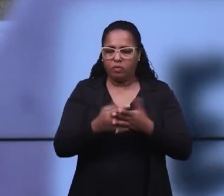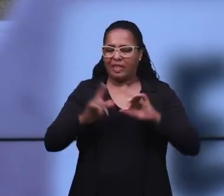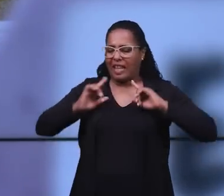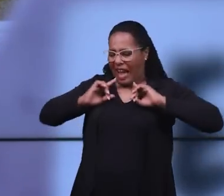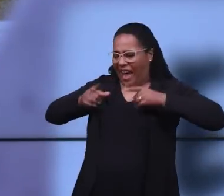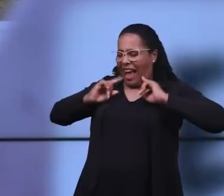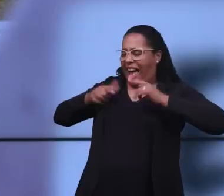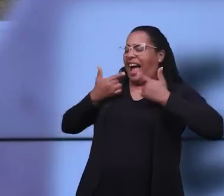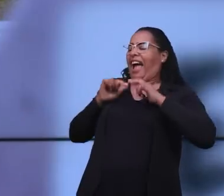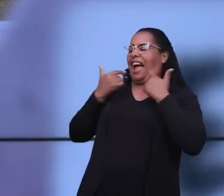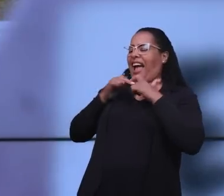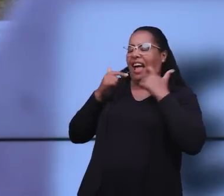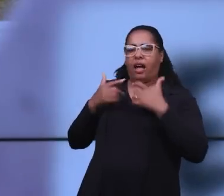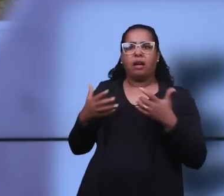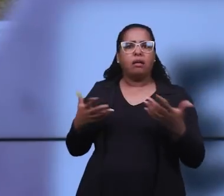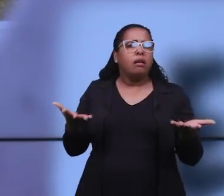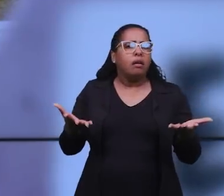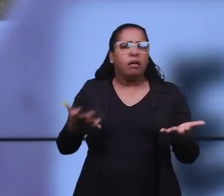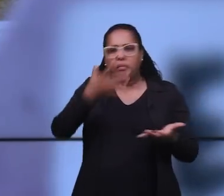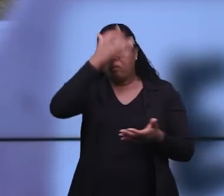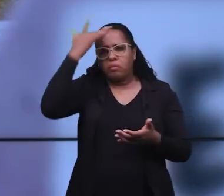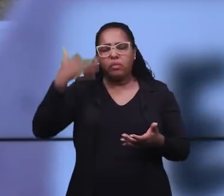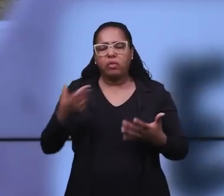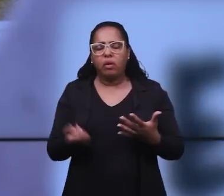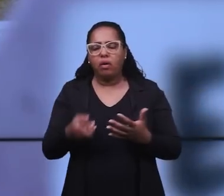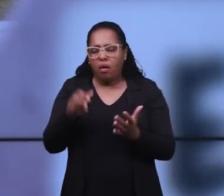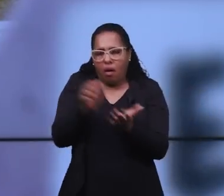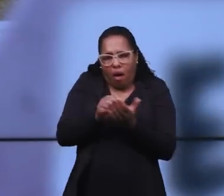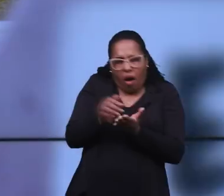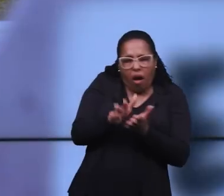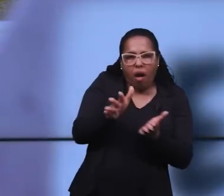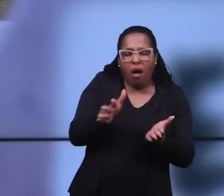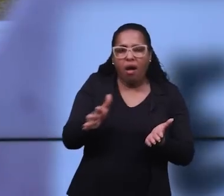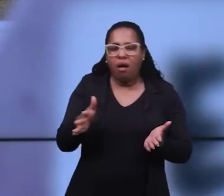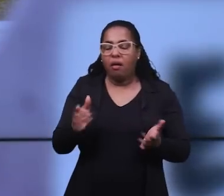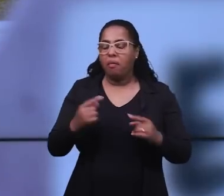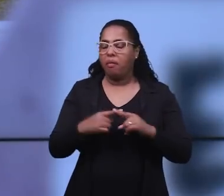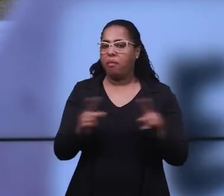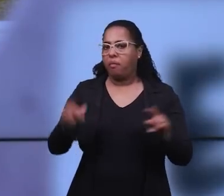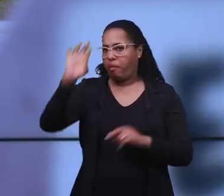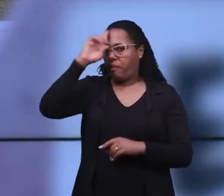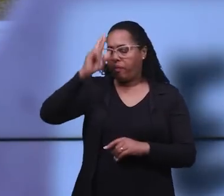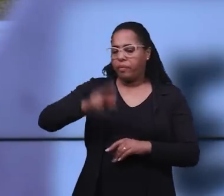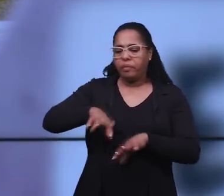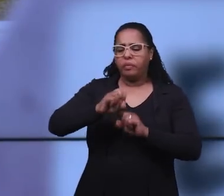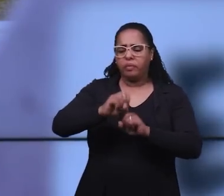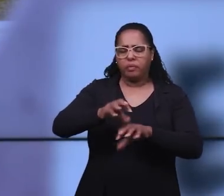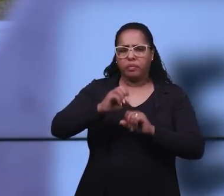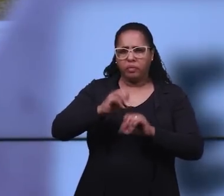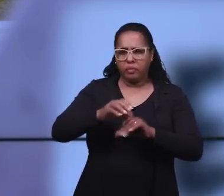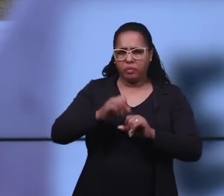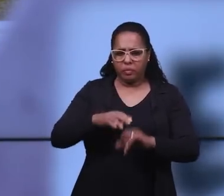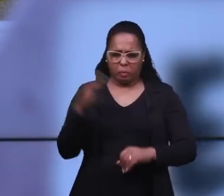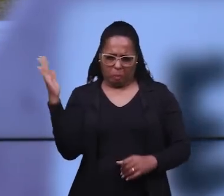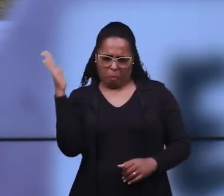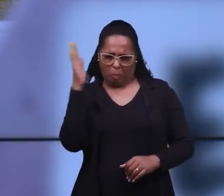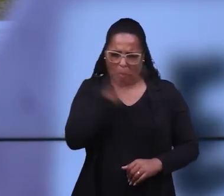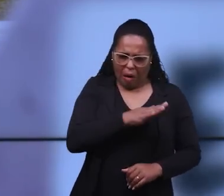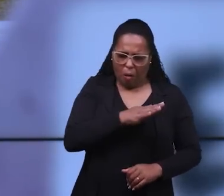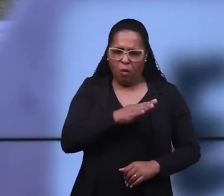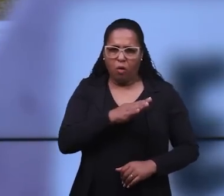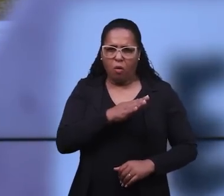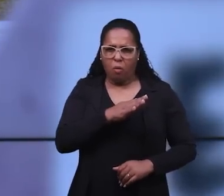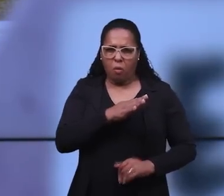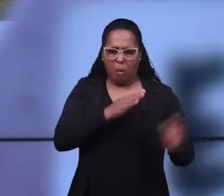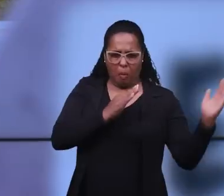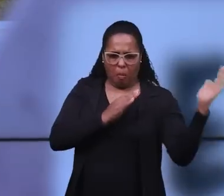Quem gosta de ser ofendido, de ser exposto publicamente? mas o Senhor ensina a não pagar o mal com o